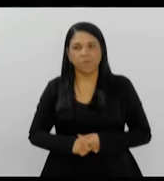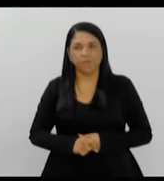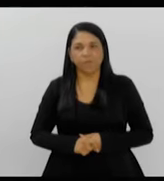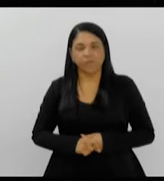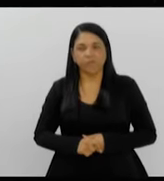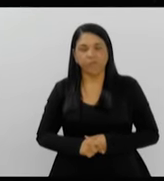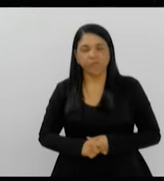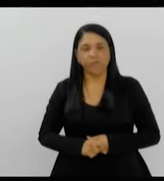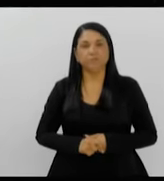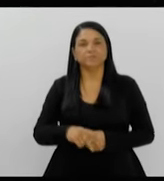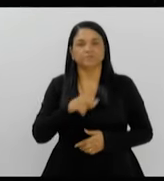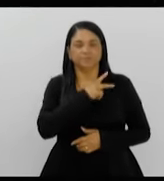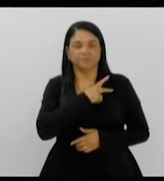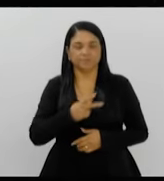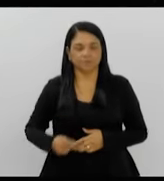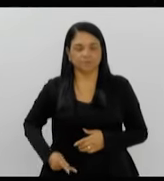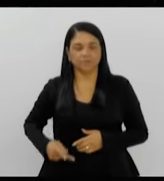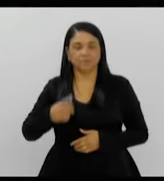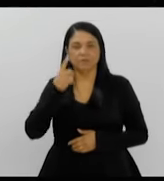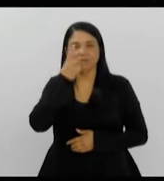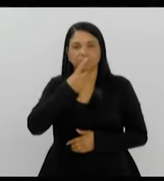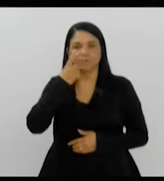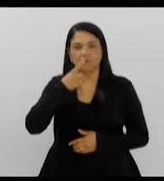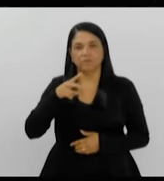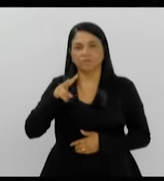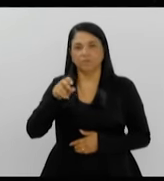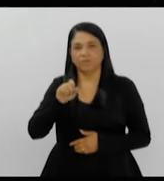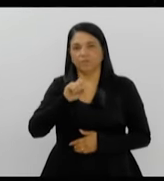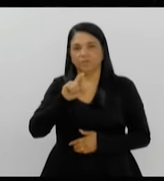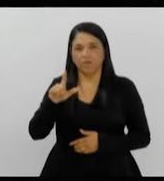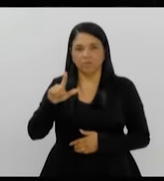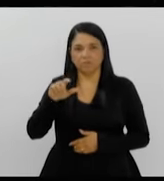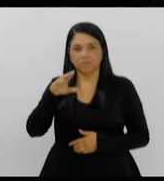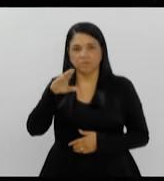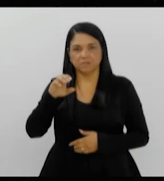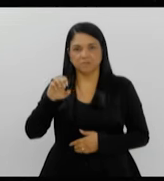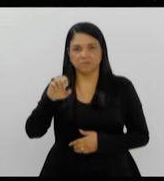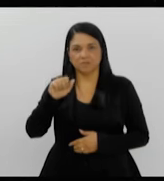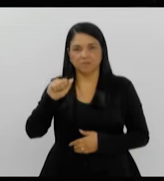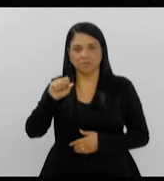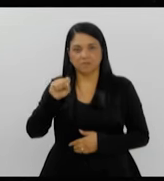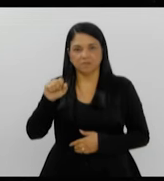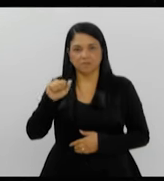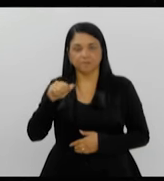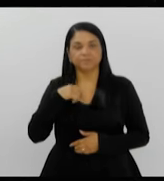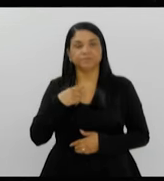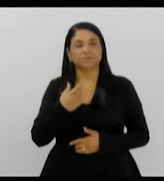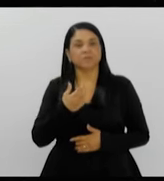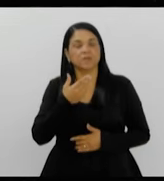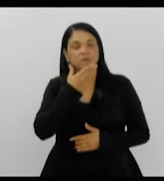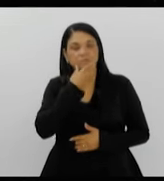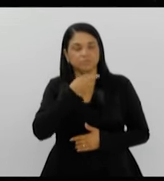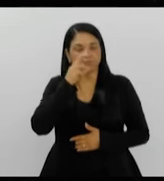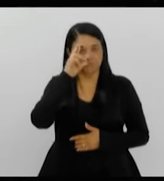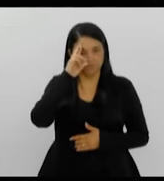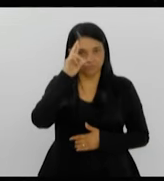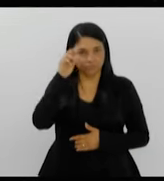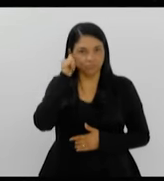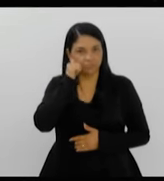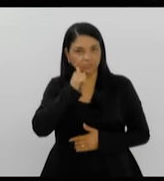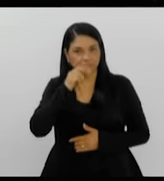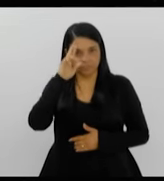senhor presidente Deputado vald seasa senhoras e senhores deputados